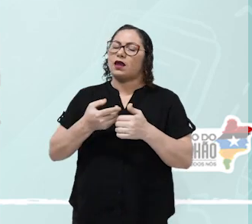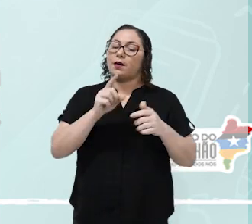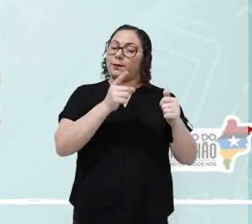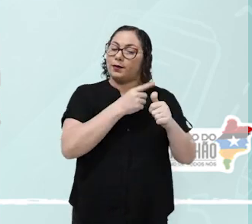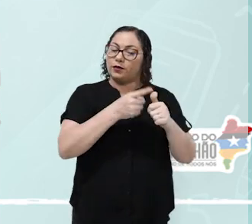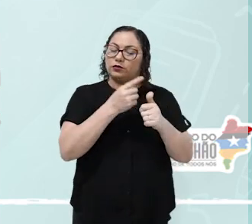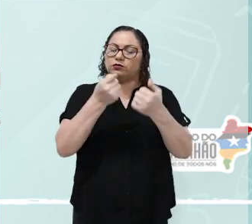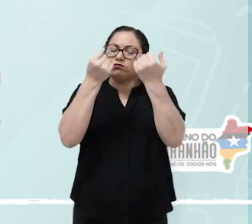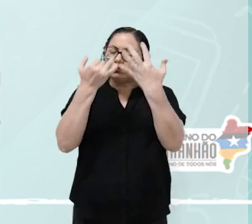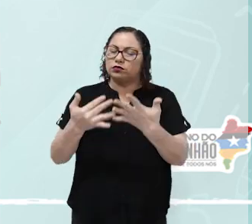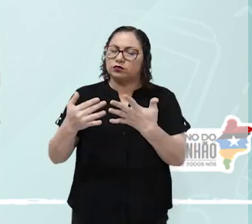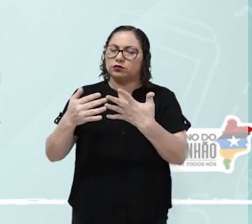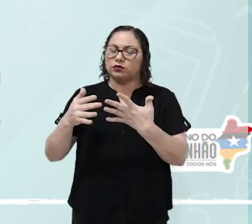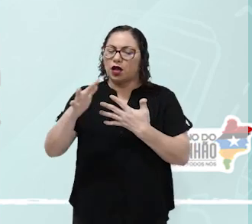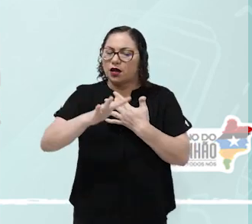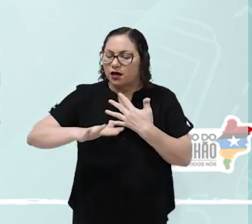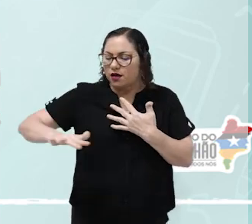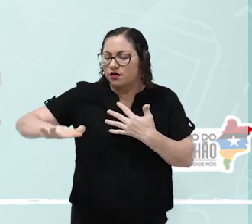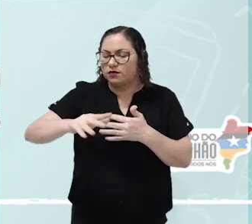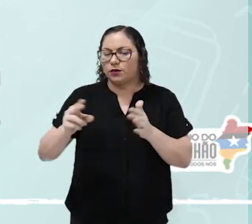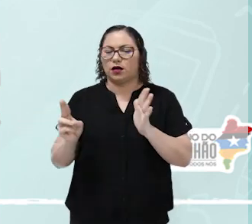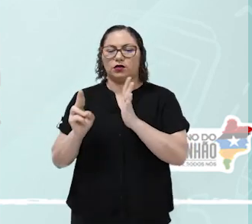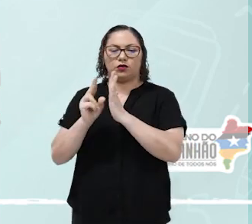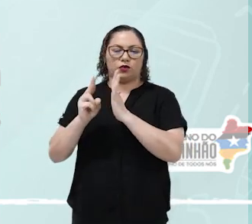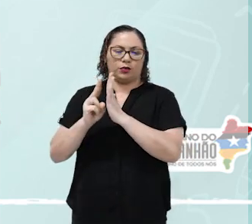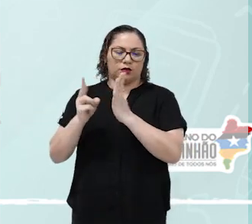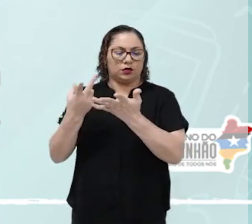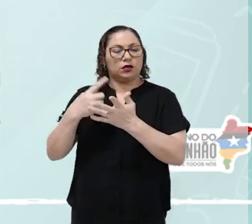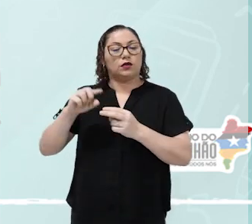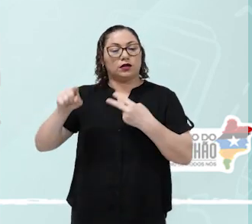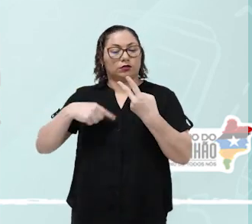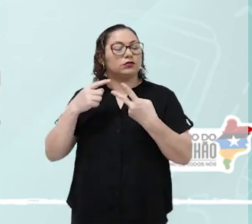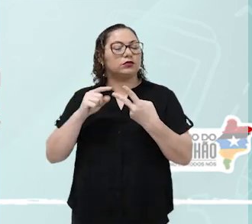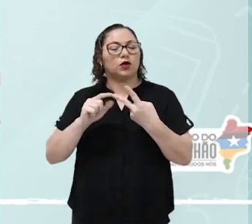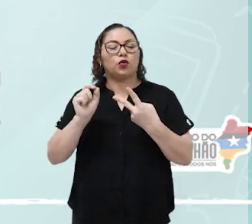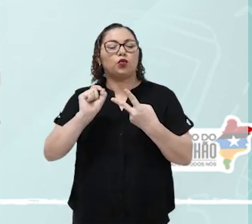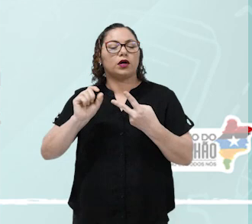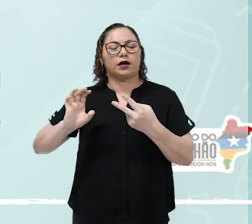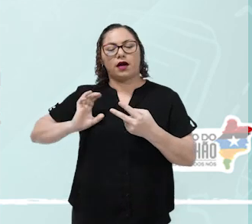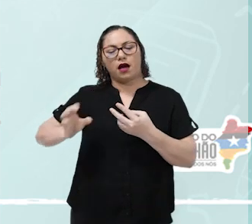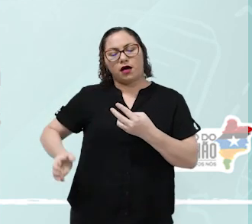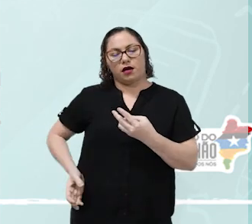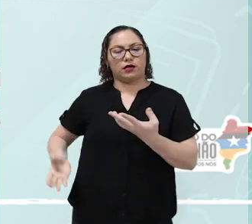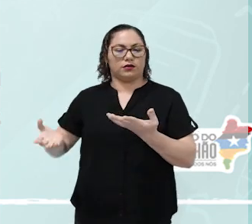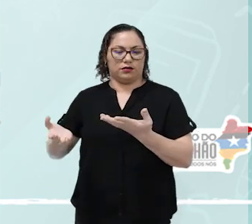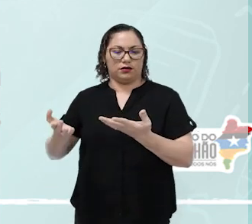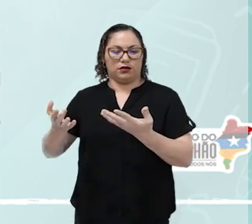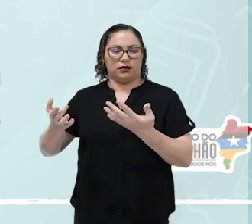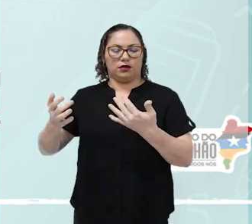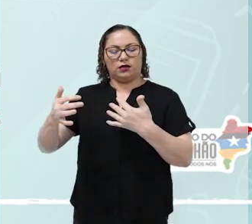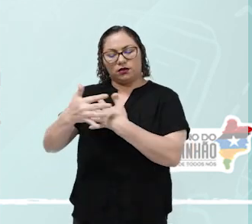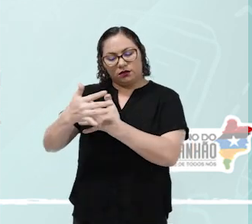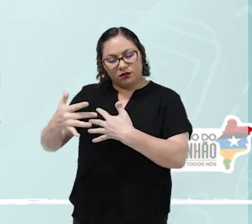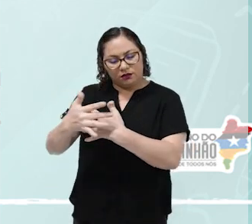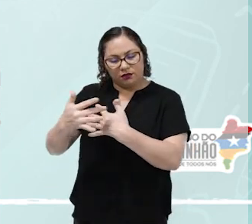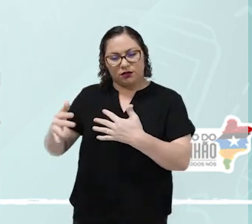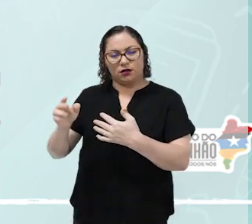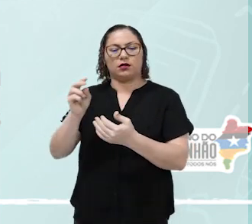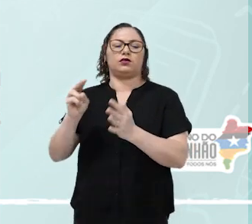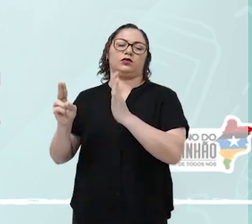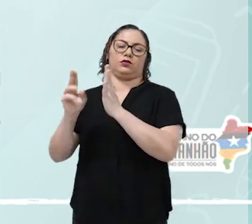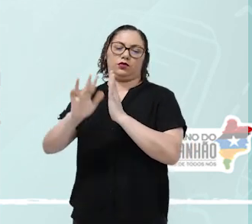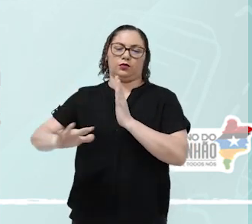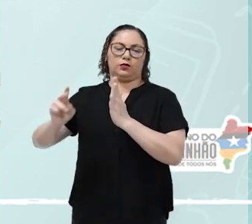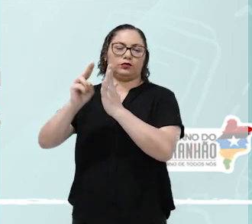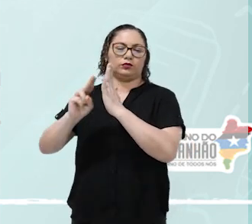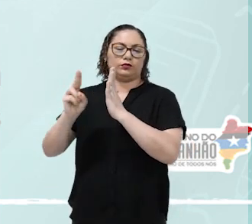urbano. Depois vimos o que caracteriza a cidade como espaço urbano. Depois